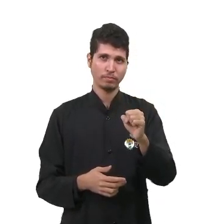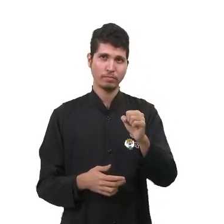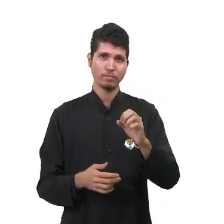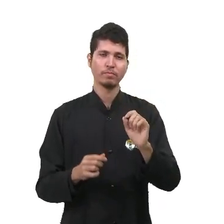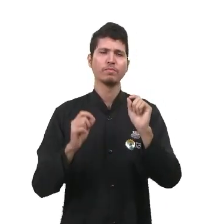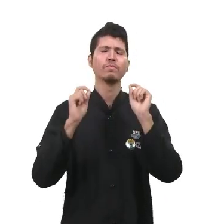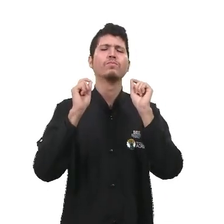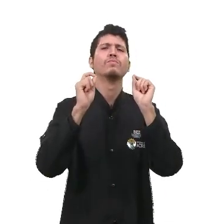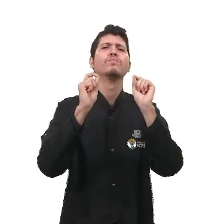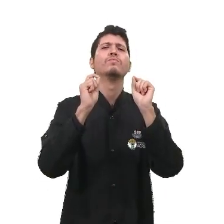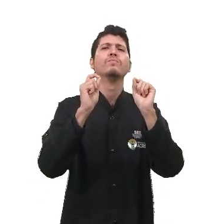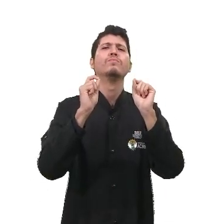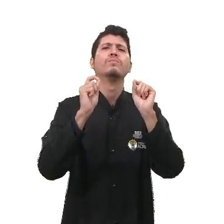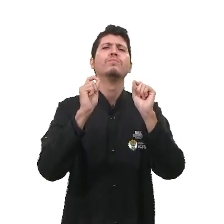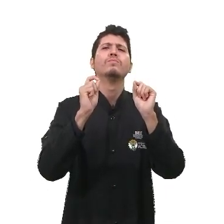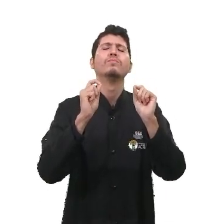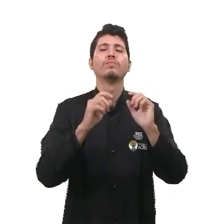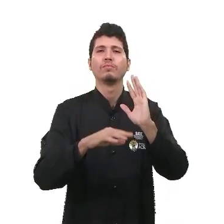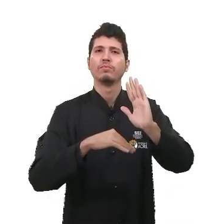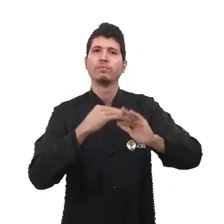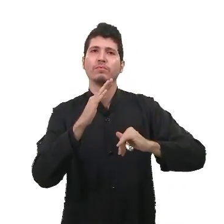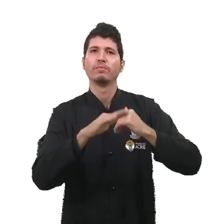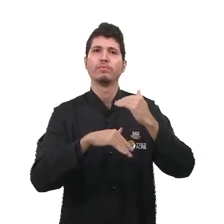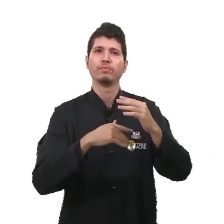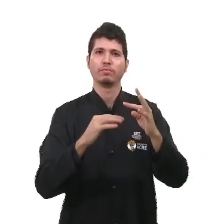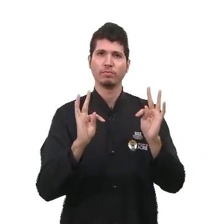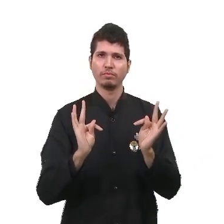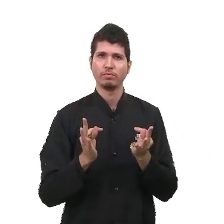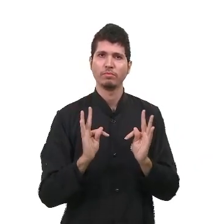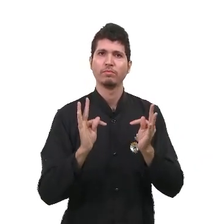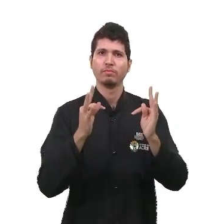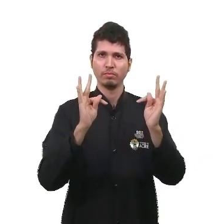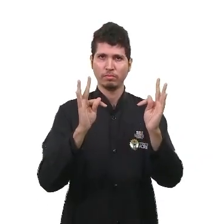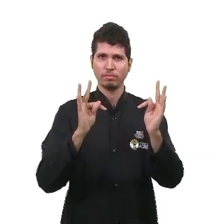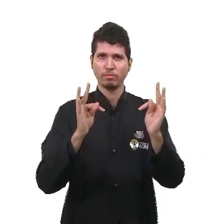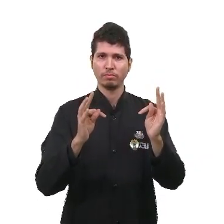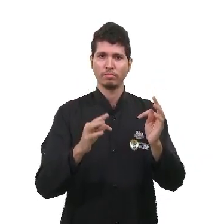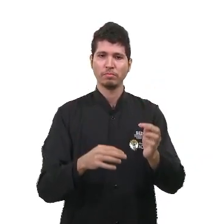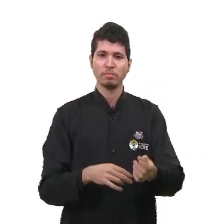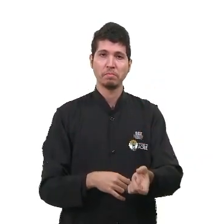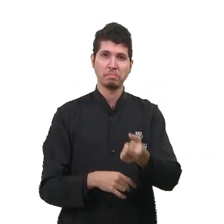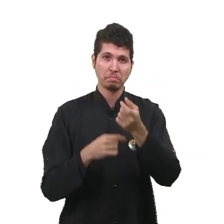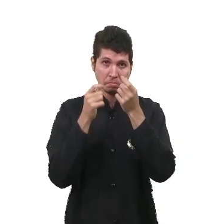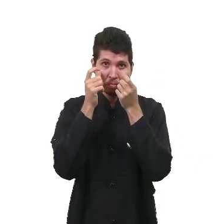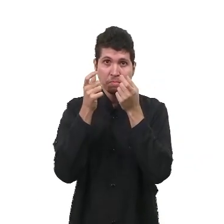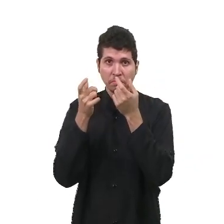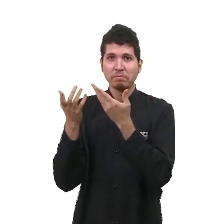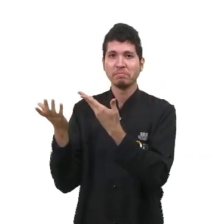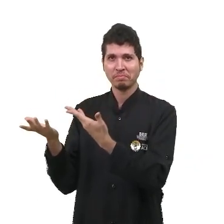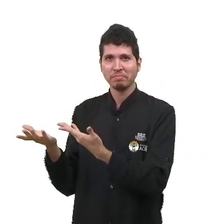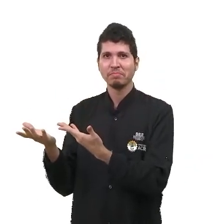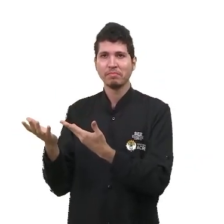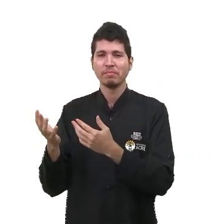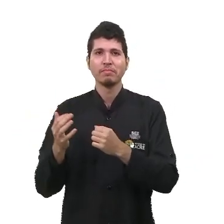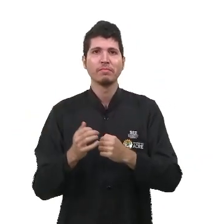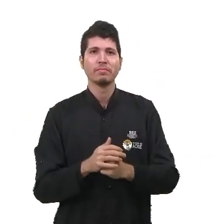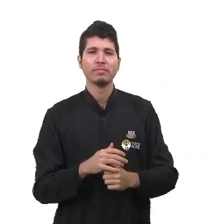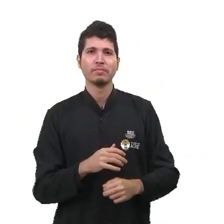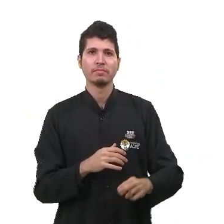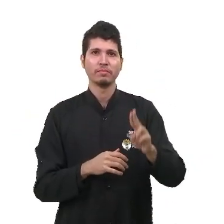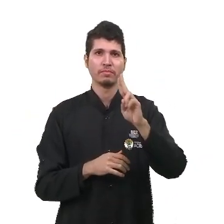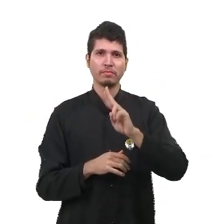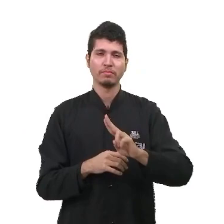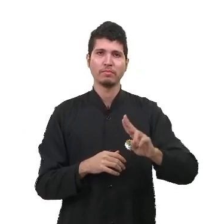âmbito industrial? Ele vai permitir, olha que interessante, ele vai permitir utilizar máquinas